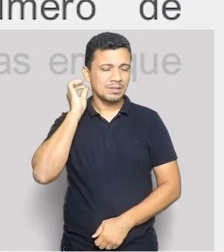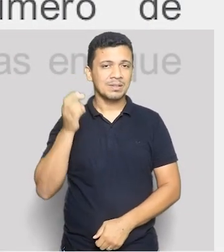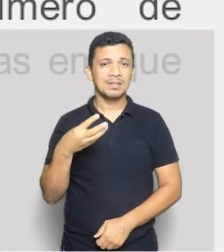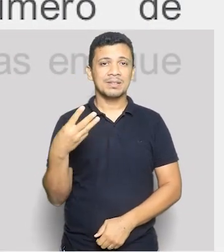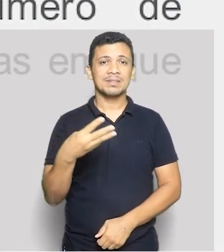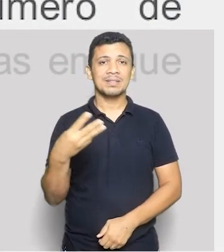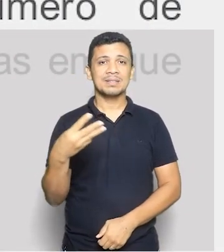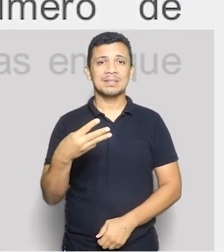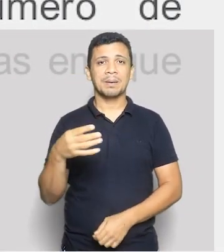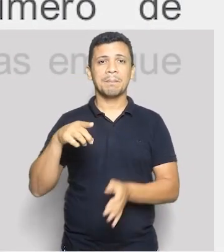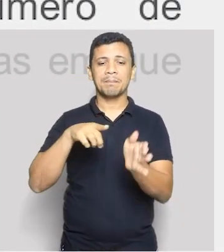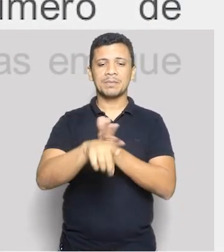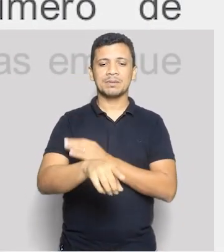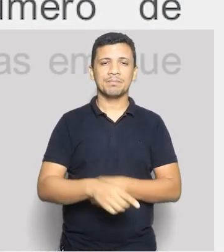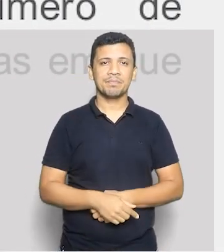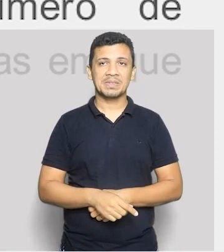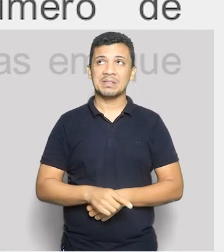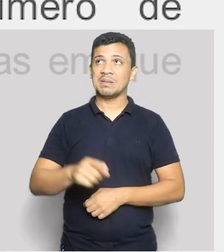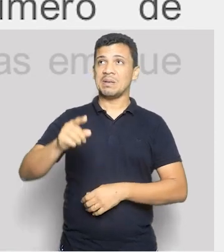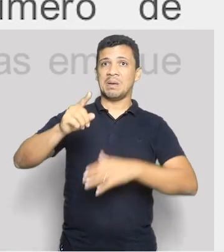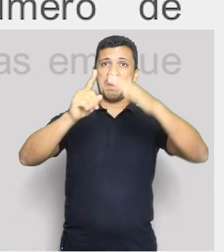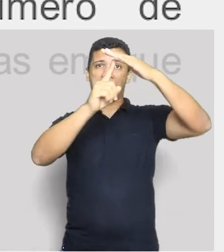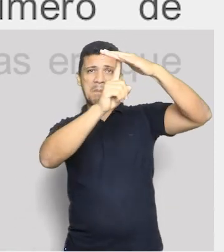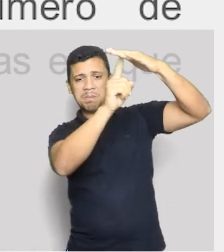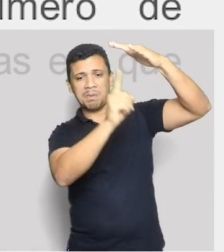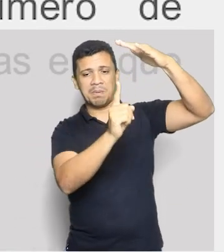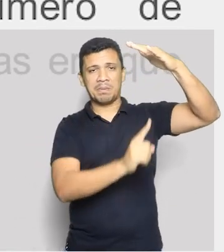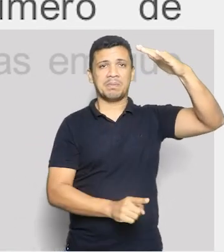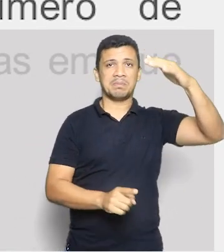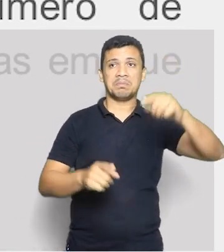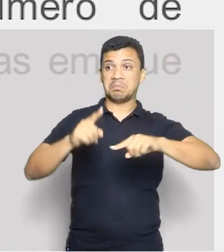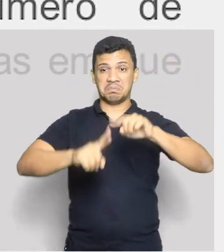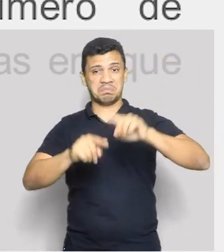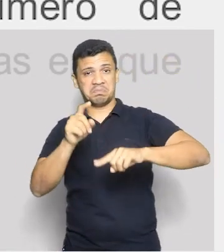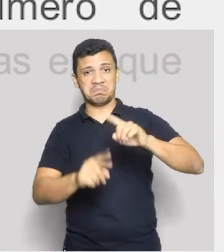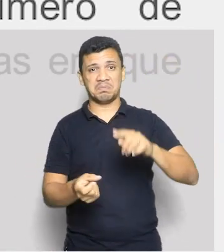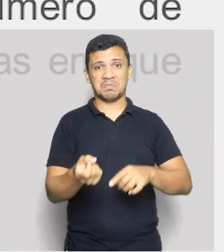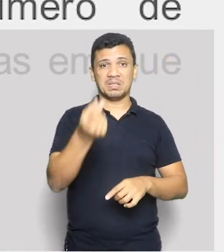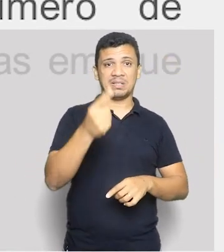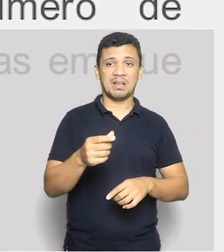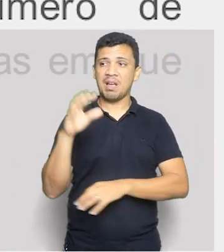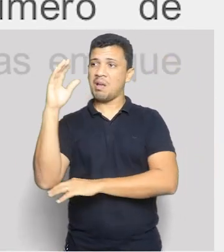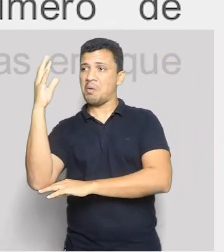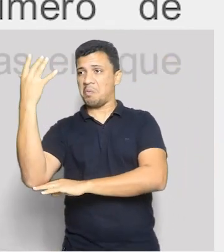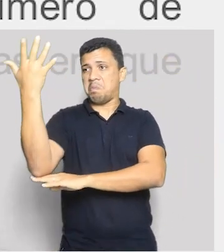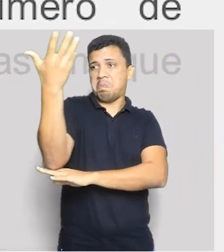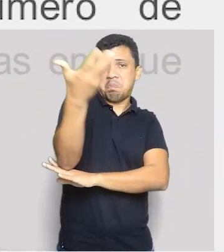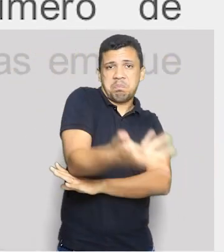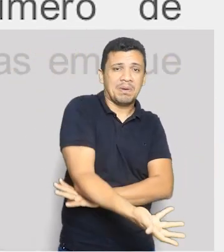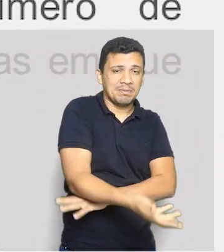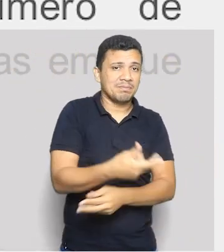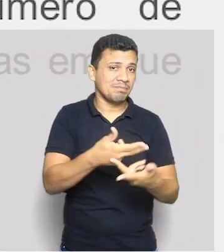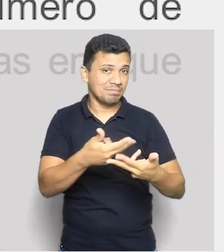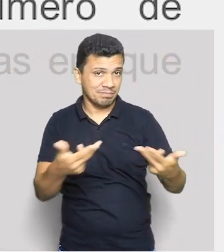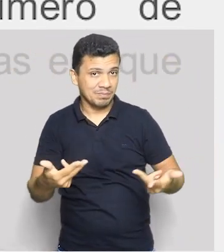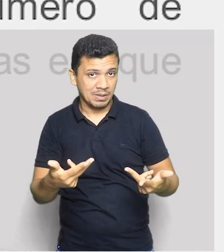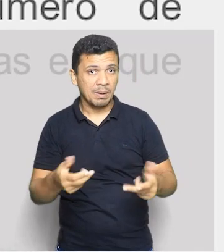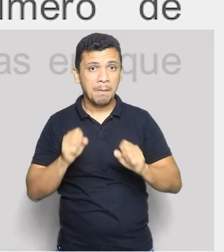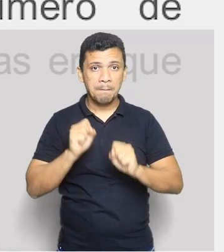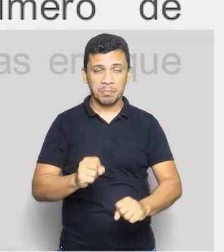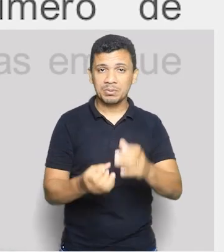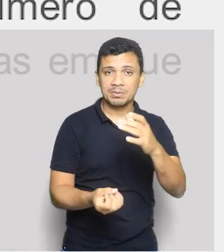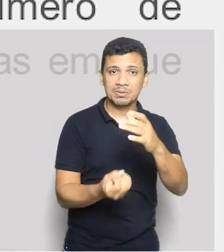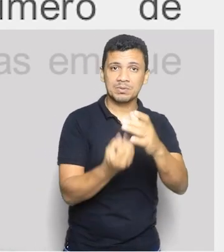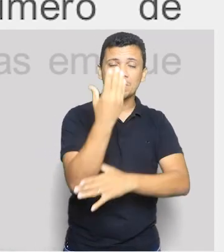turma. Descargas atmosféricas, objetos estranhos e quedas de árvores, entre outros motivos, podem